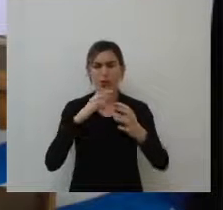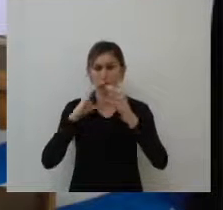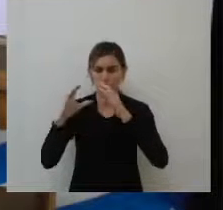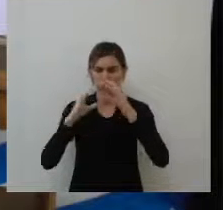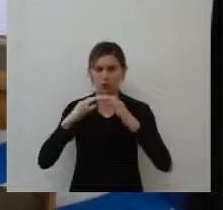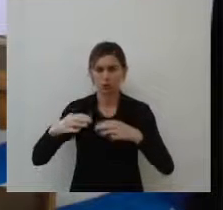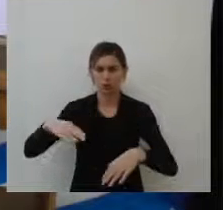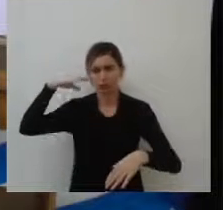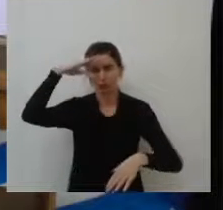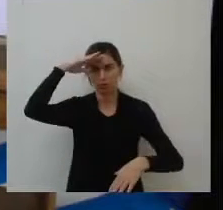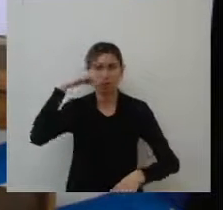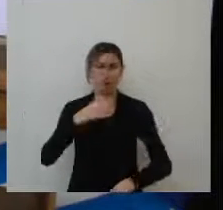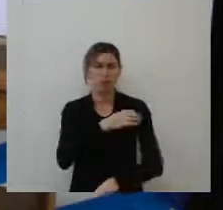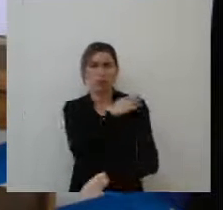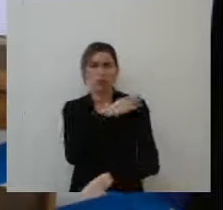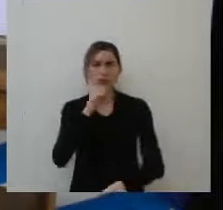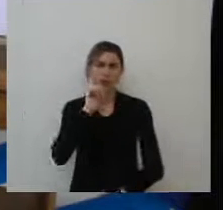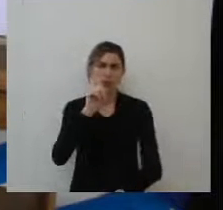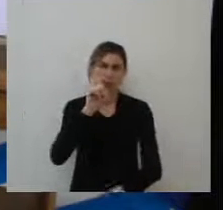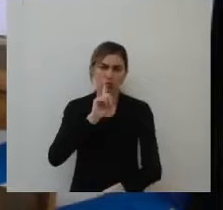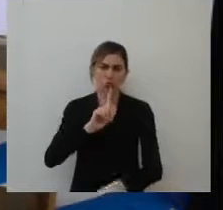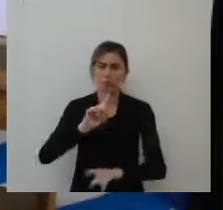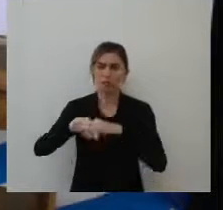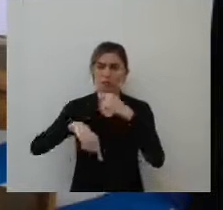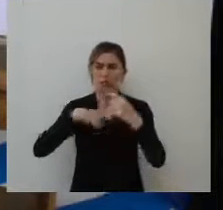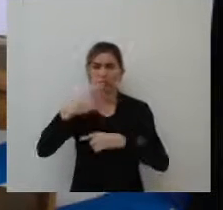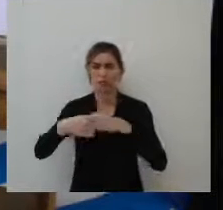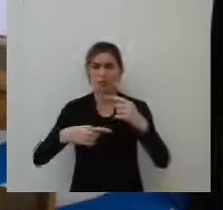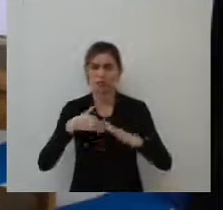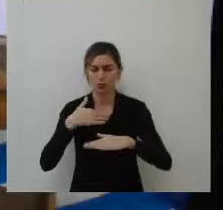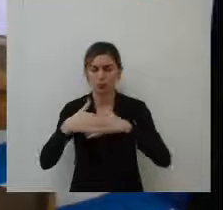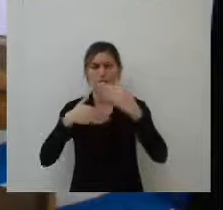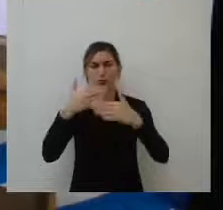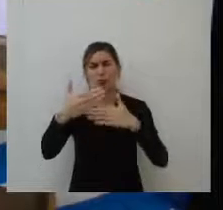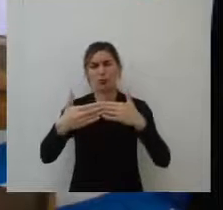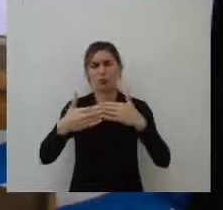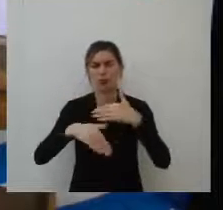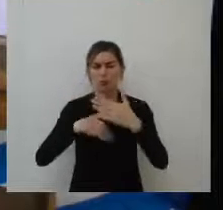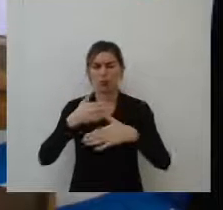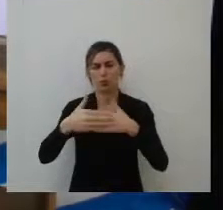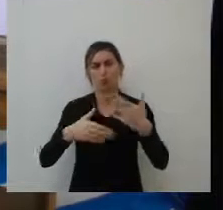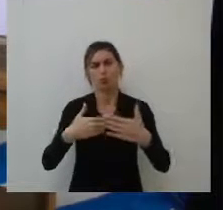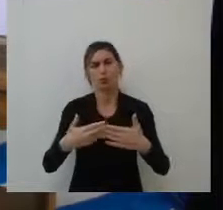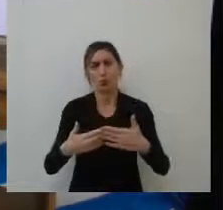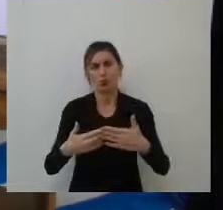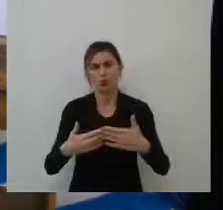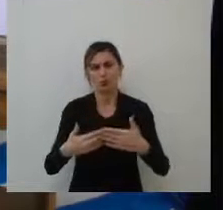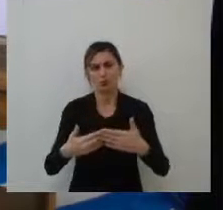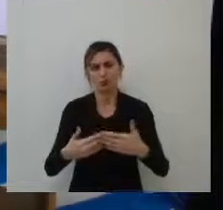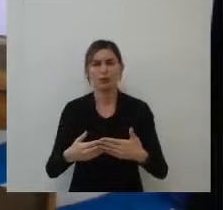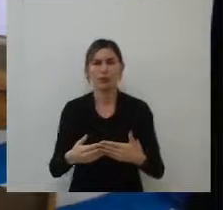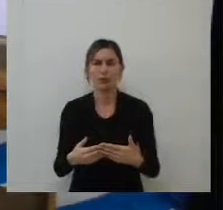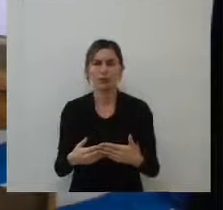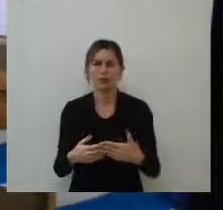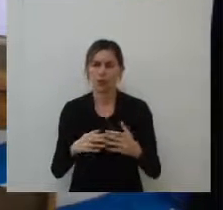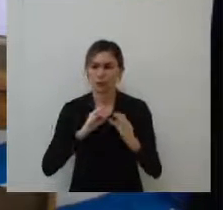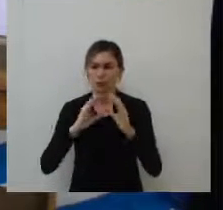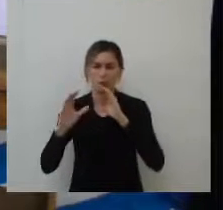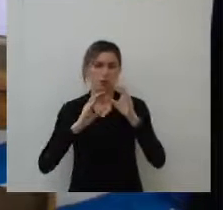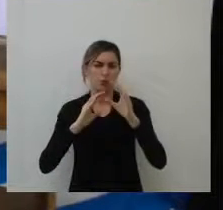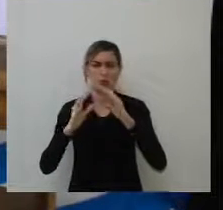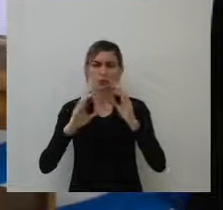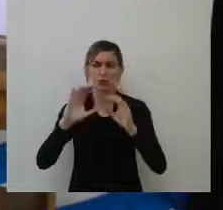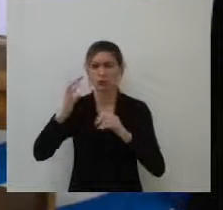entre os exércitos, tá, americanos. Depois ela foi evoluindo para o processo aí de comunicação